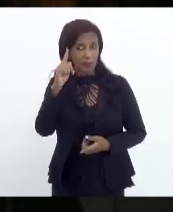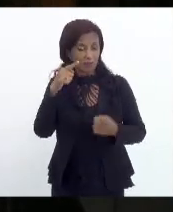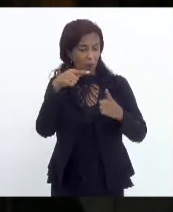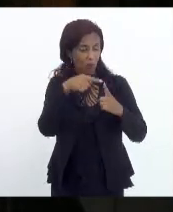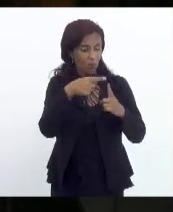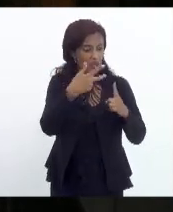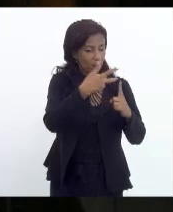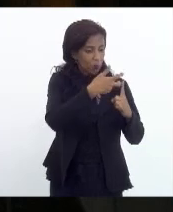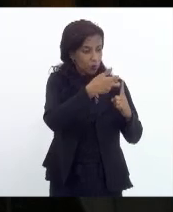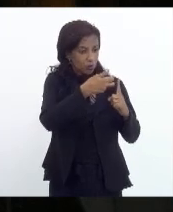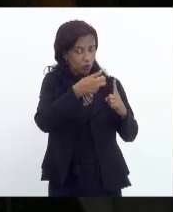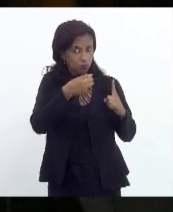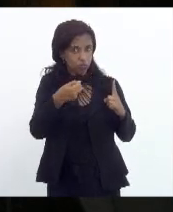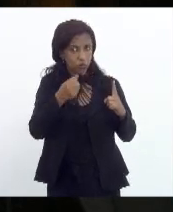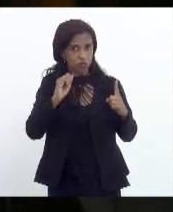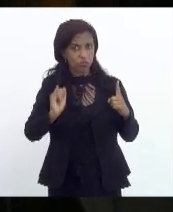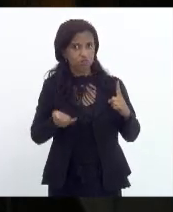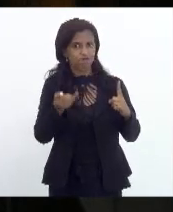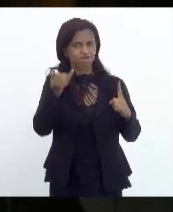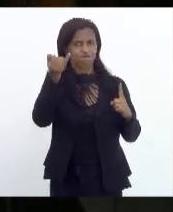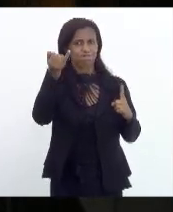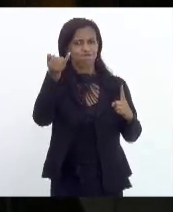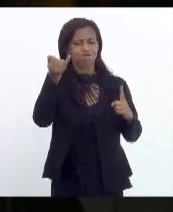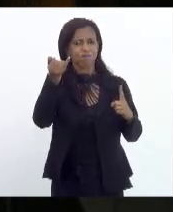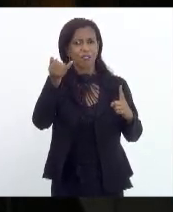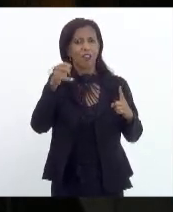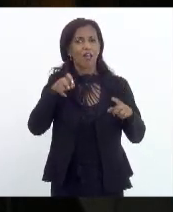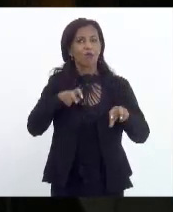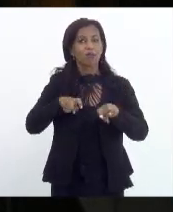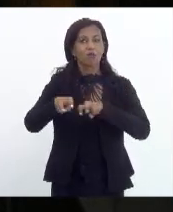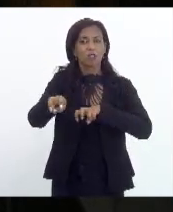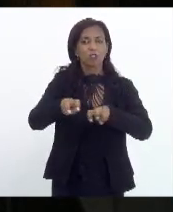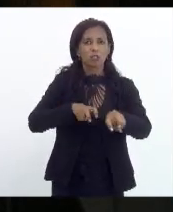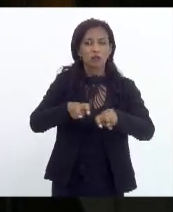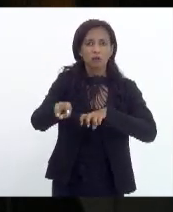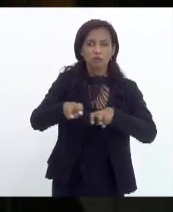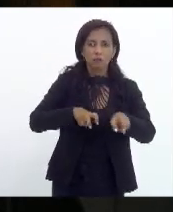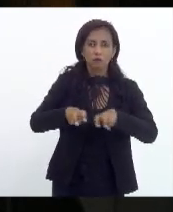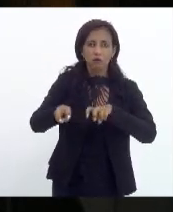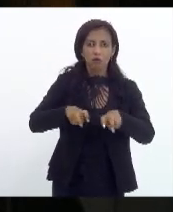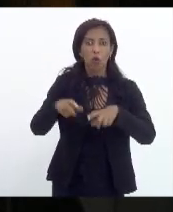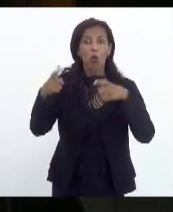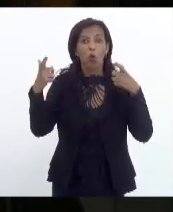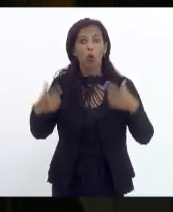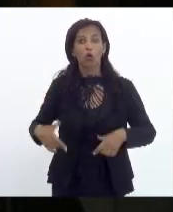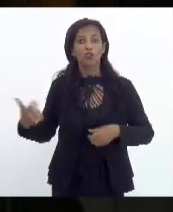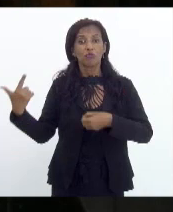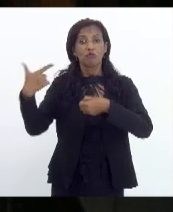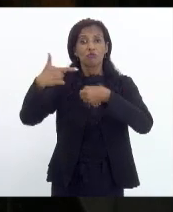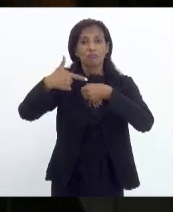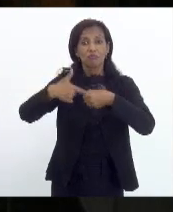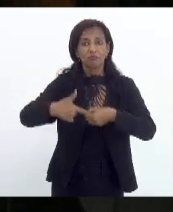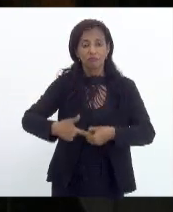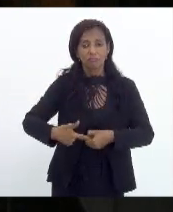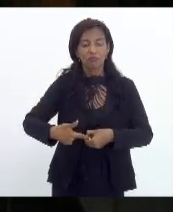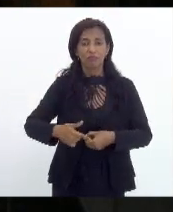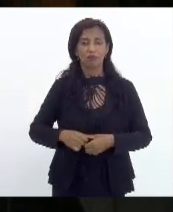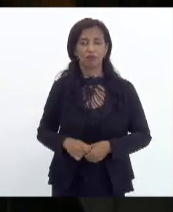puxa a inflação é o item transporte e onde a gasolina